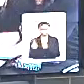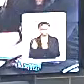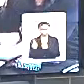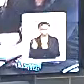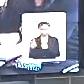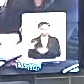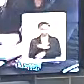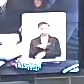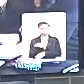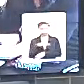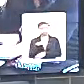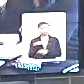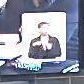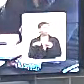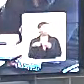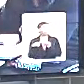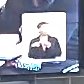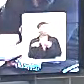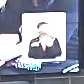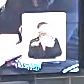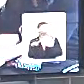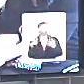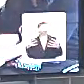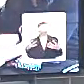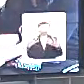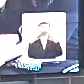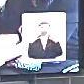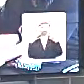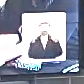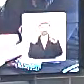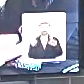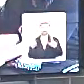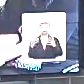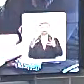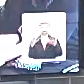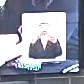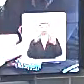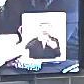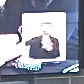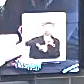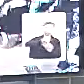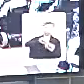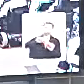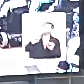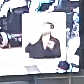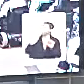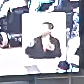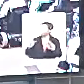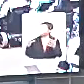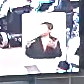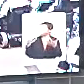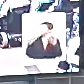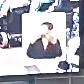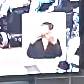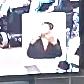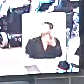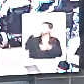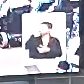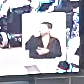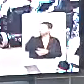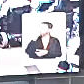passa só por um simples ar condicionado aí muda né TR tá gente ar condicionado também tem vocês tem que pensar